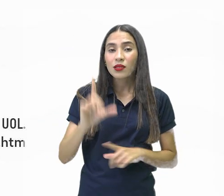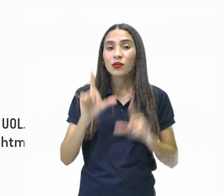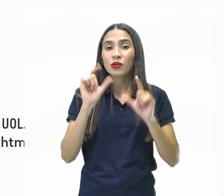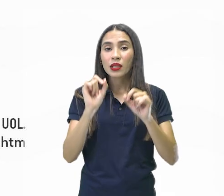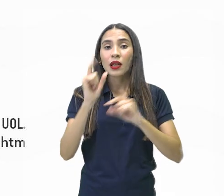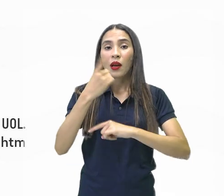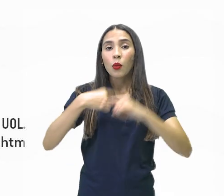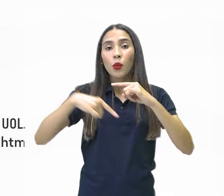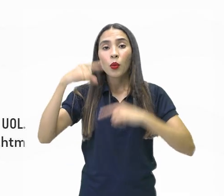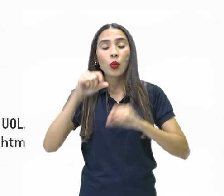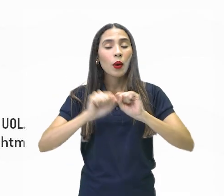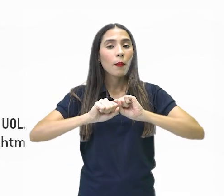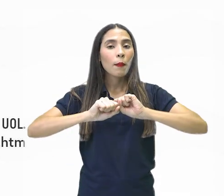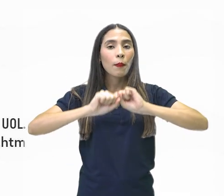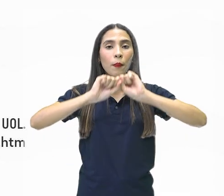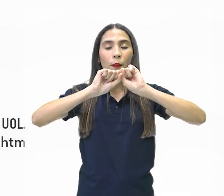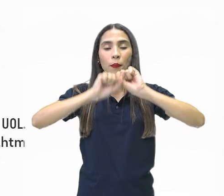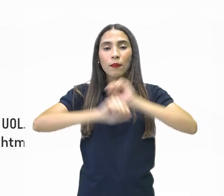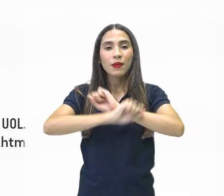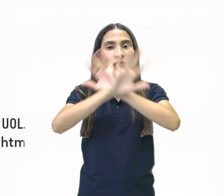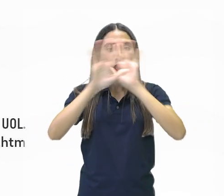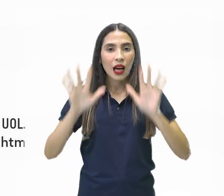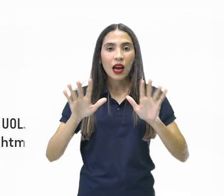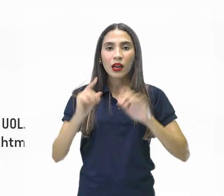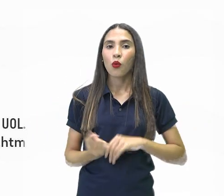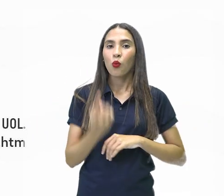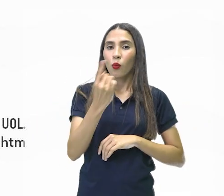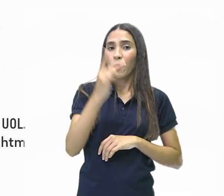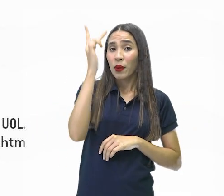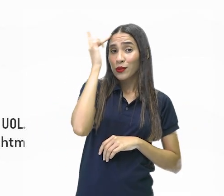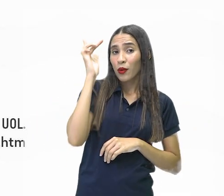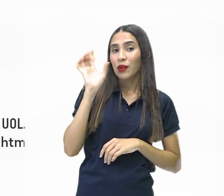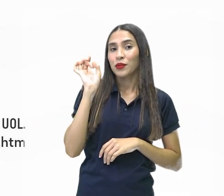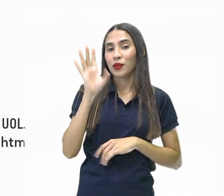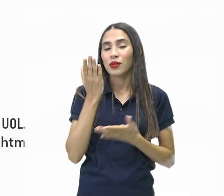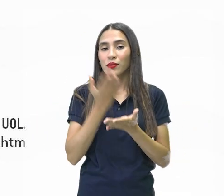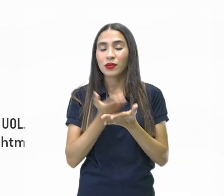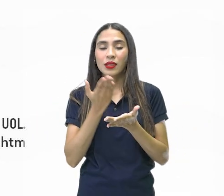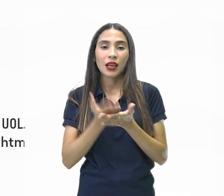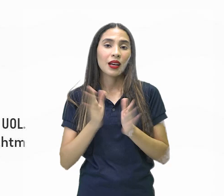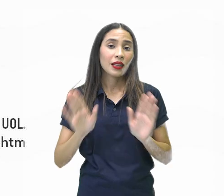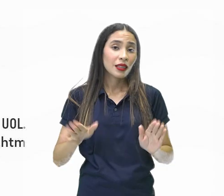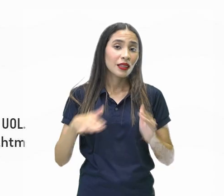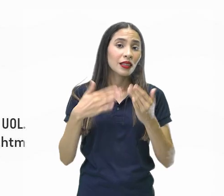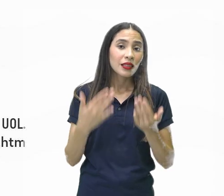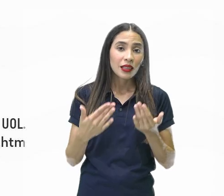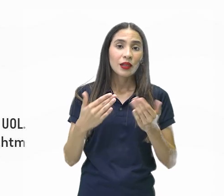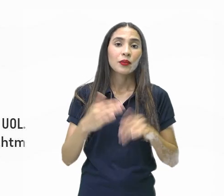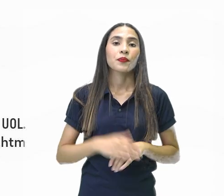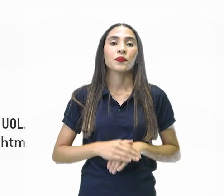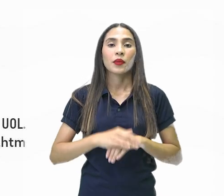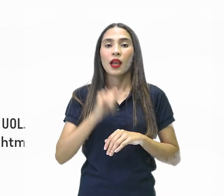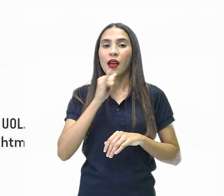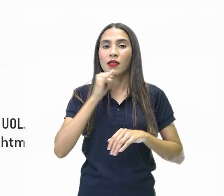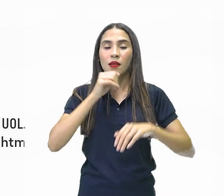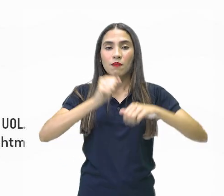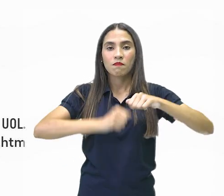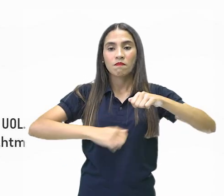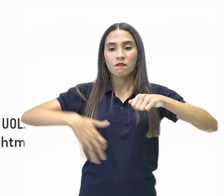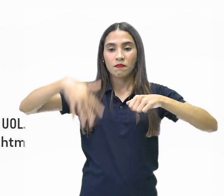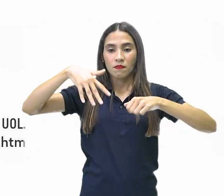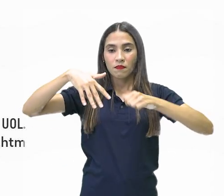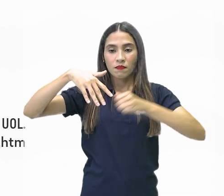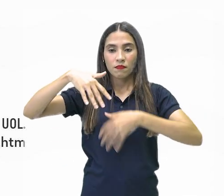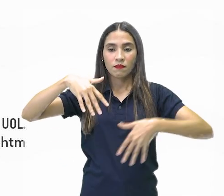foram ficando muito amplas, né, para uma só pessoa estudar, né, e aí elas foram se